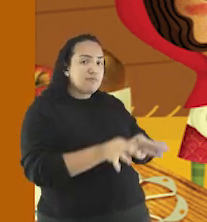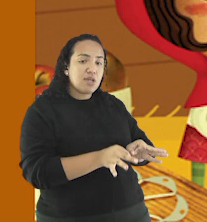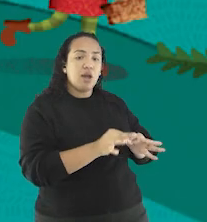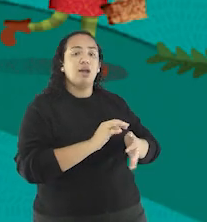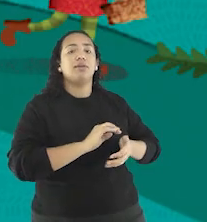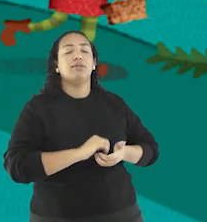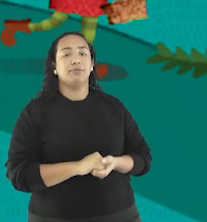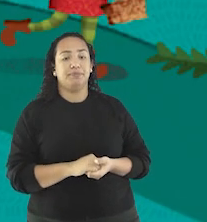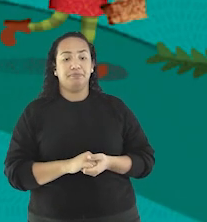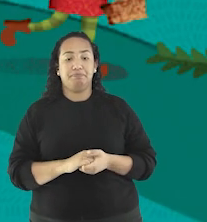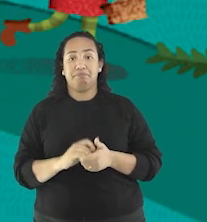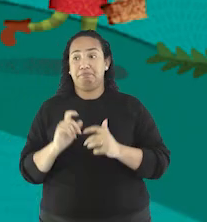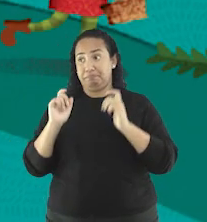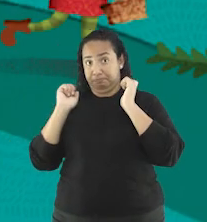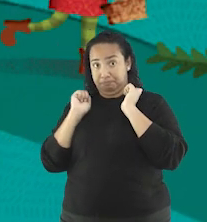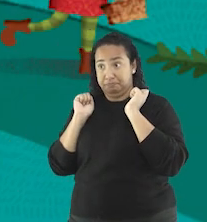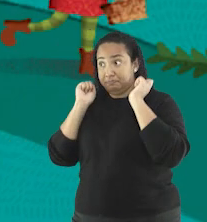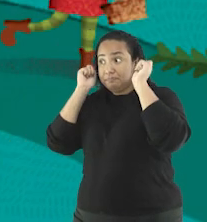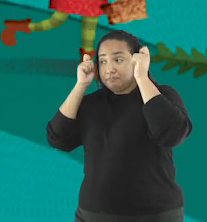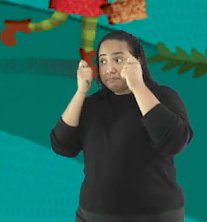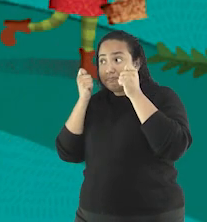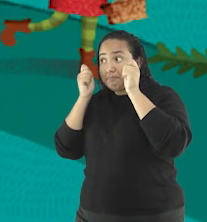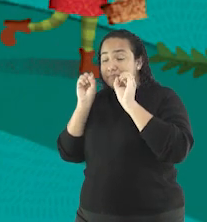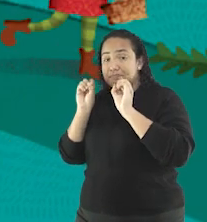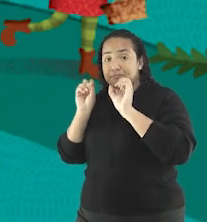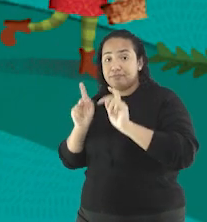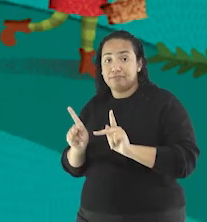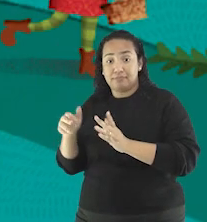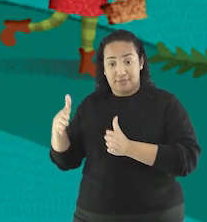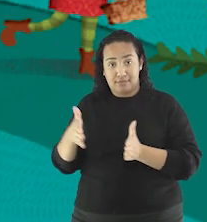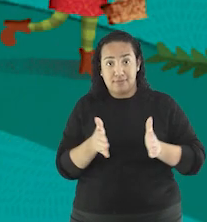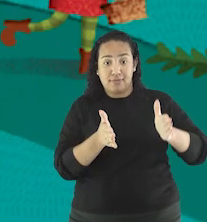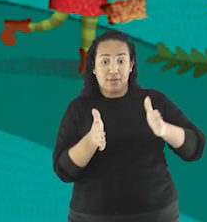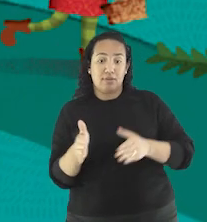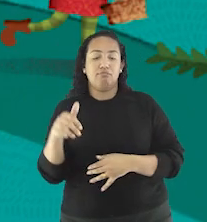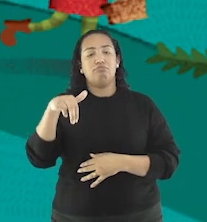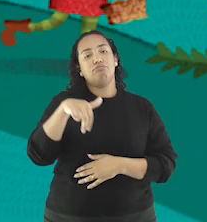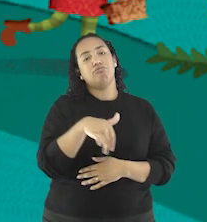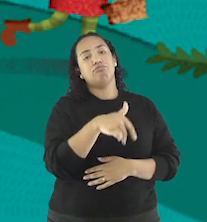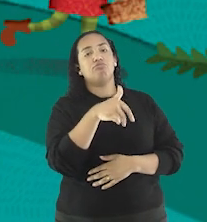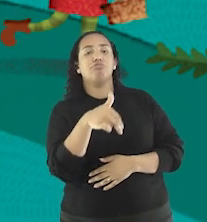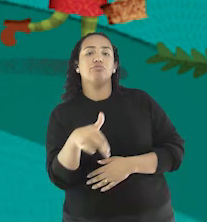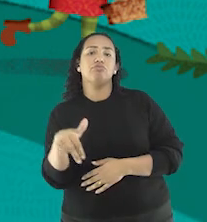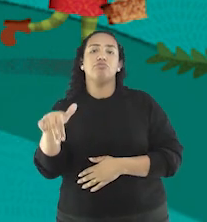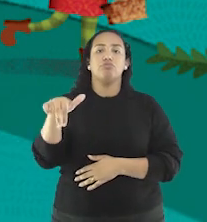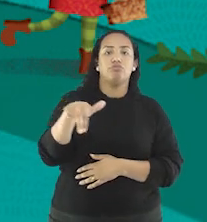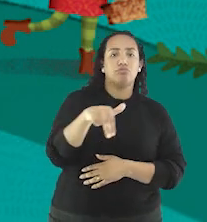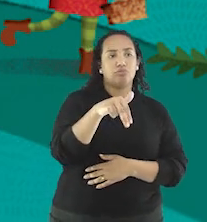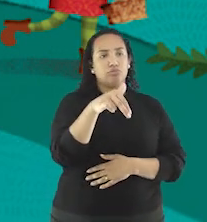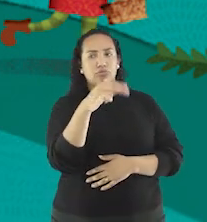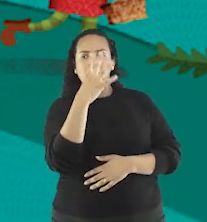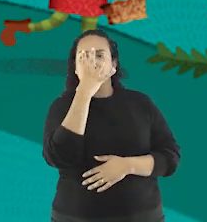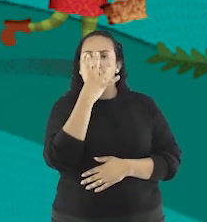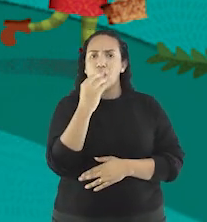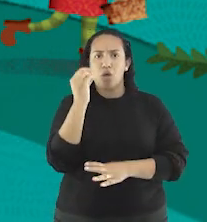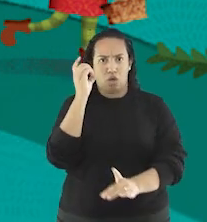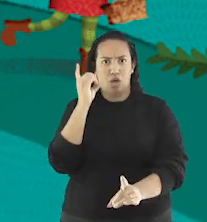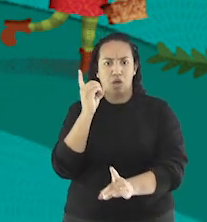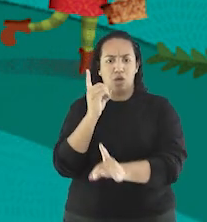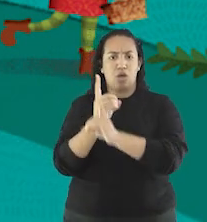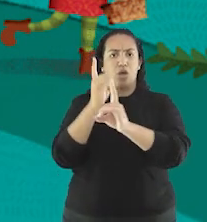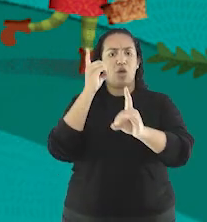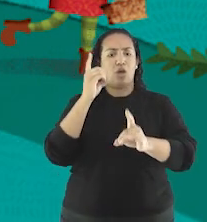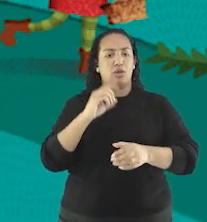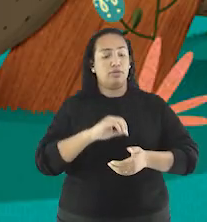caminho. Chapeuzinho saiu cantarolando. À beira da floresta, encontrou o lobo, que